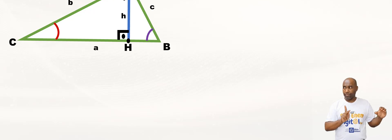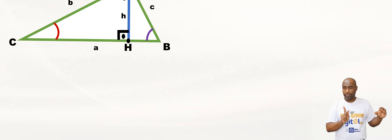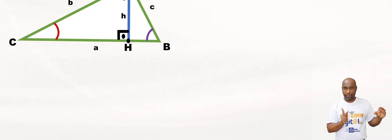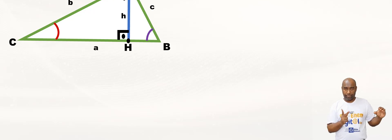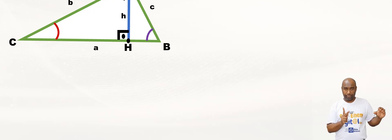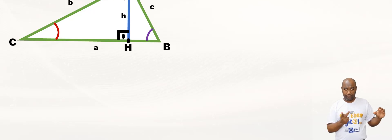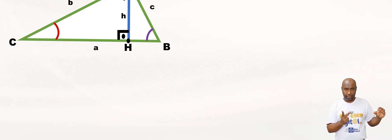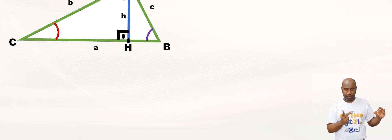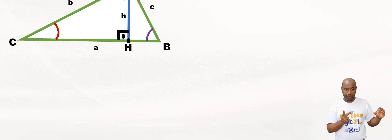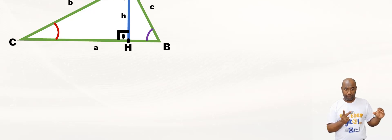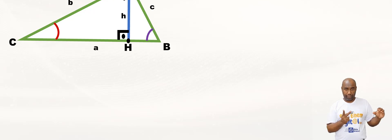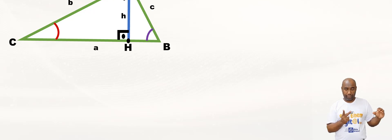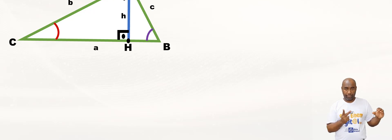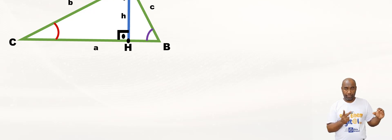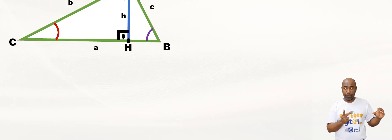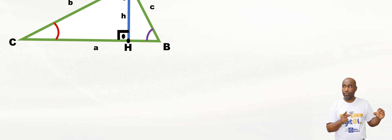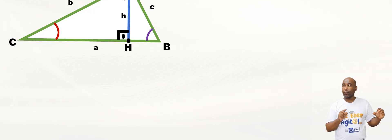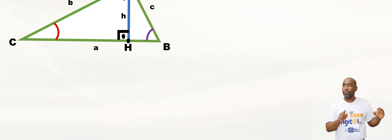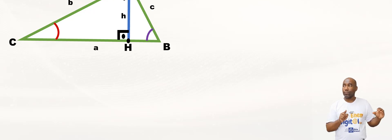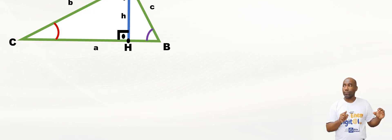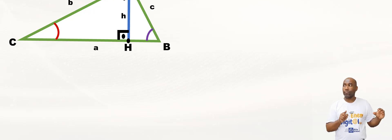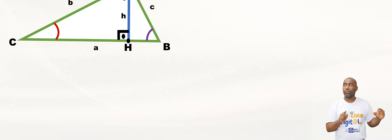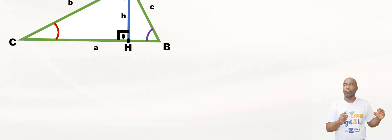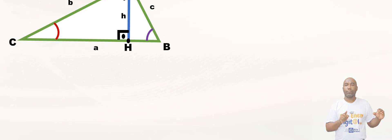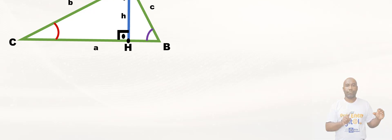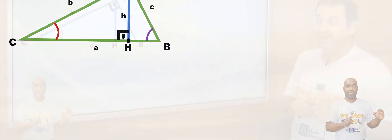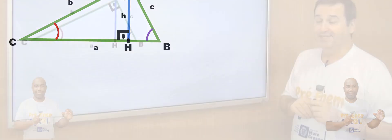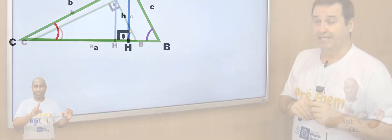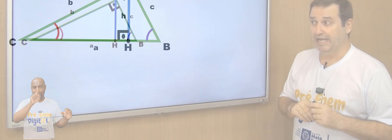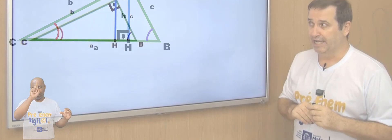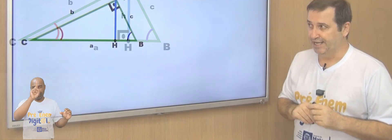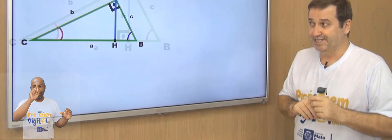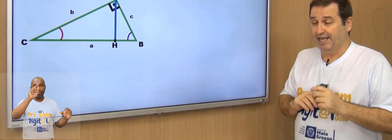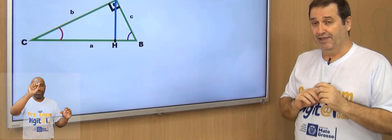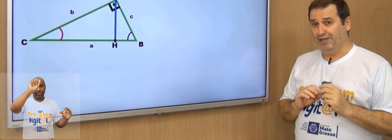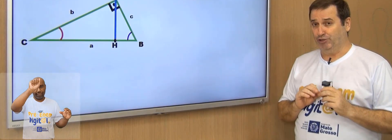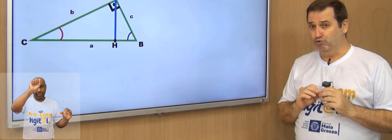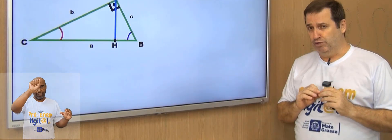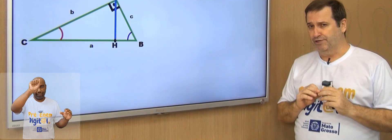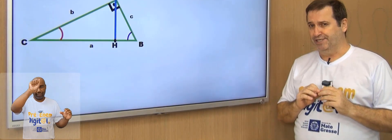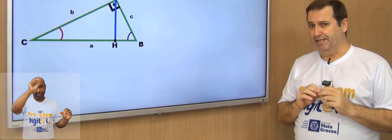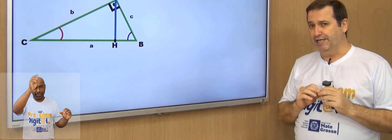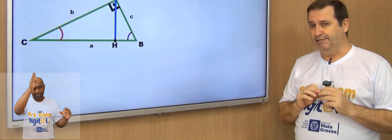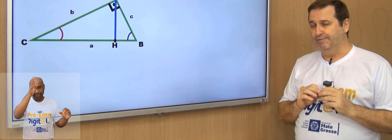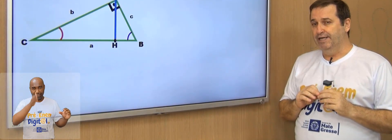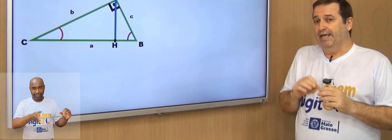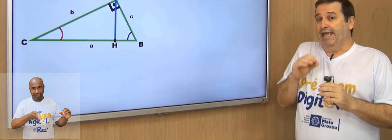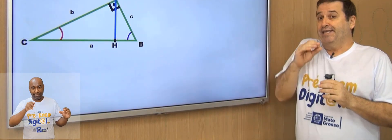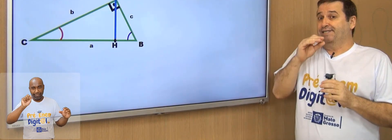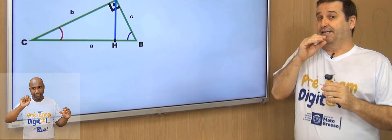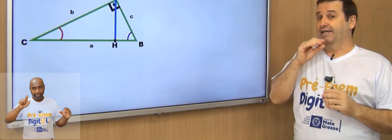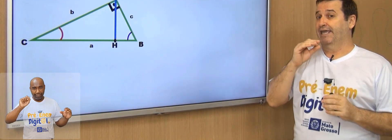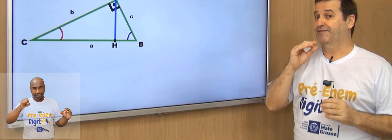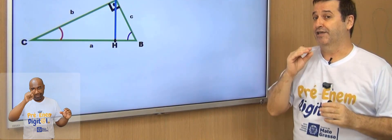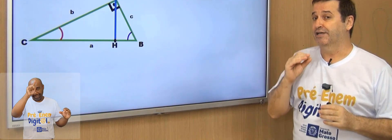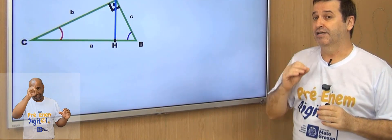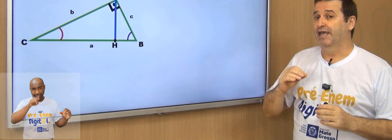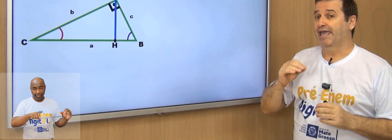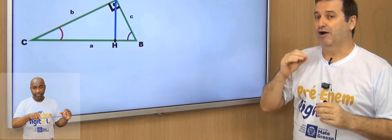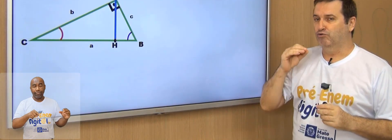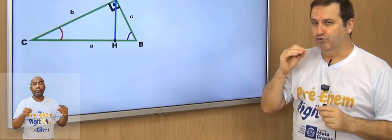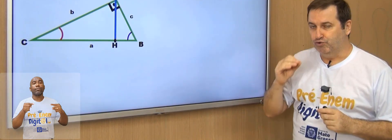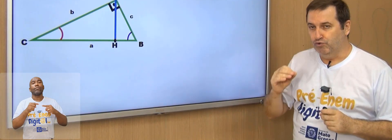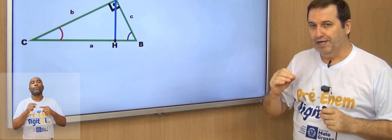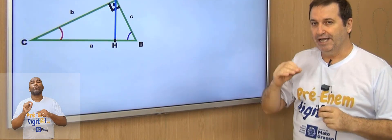esse ponto aí que é o h e vou ligar converte-se à Esse Cara essa reta azul que eu desenhei essa